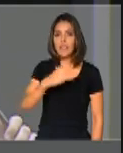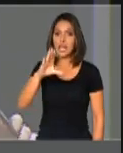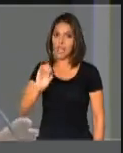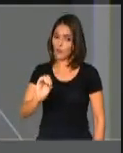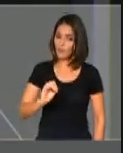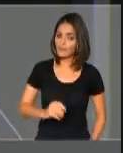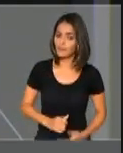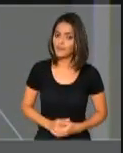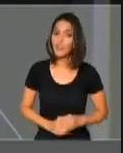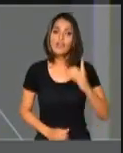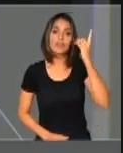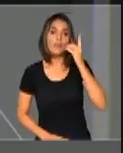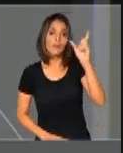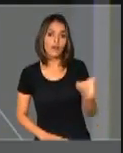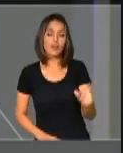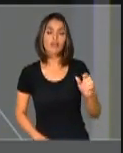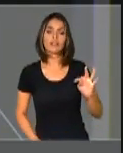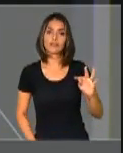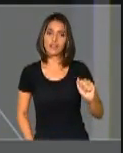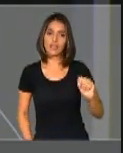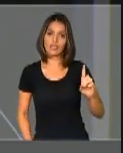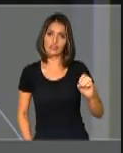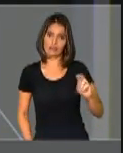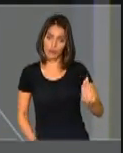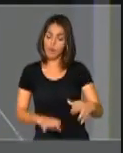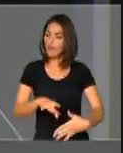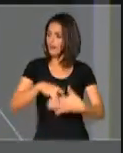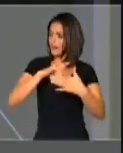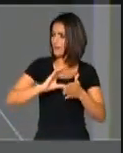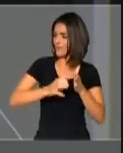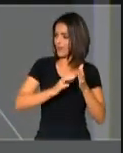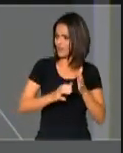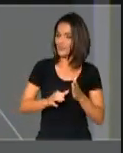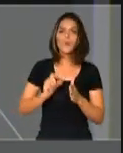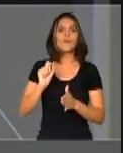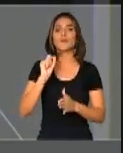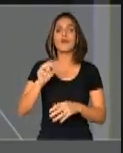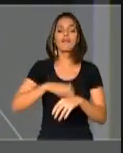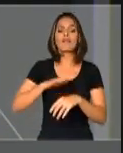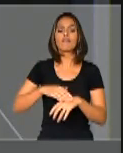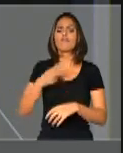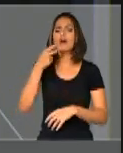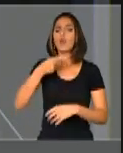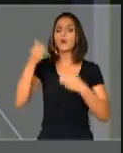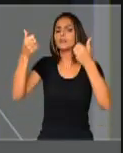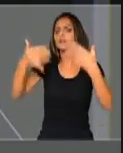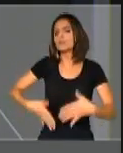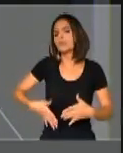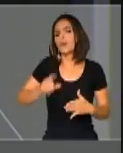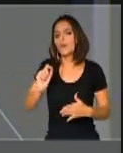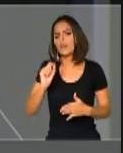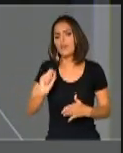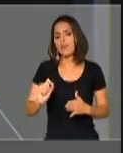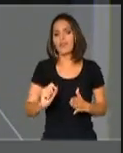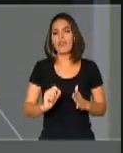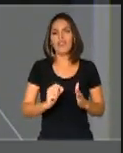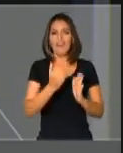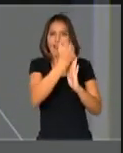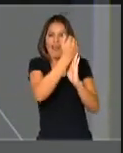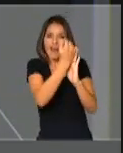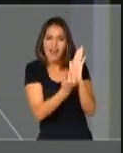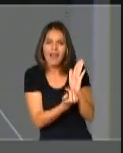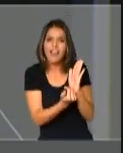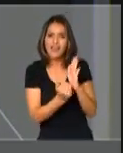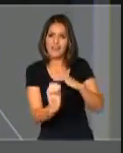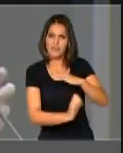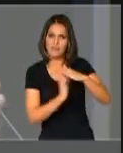1 trilhão e 200 bilhões. O deputado Tadeu Alencar, líder do nosso partido, falou sobre a possibilidade de revogação da desoneração